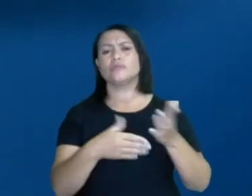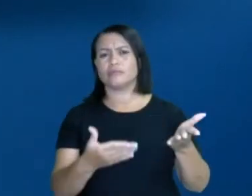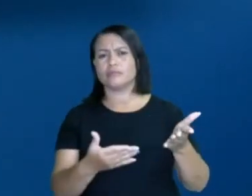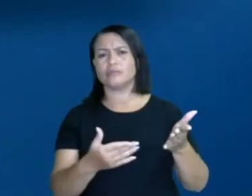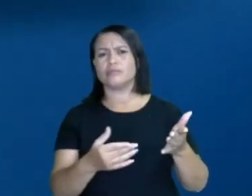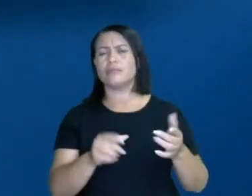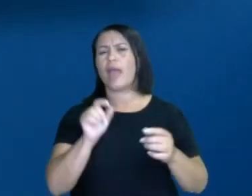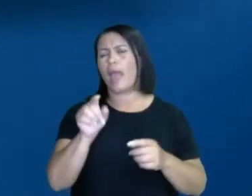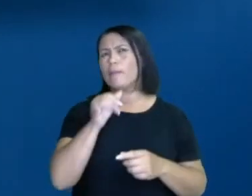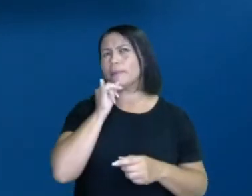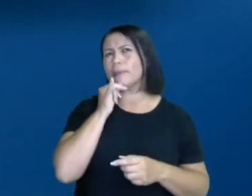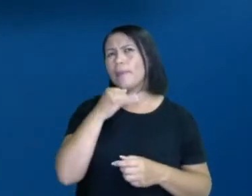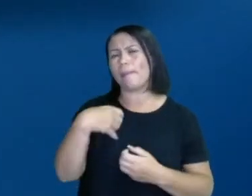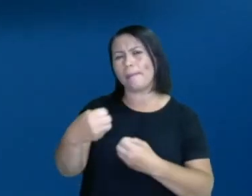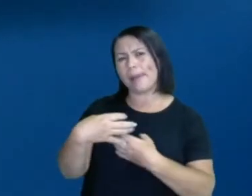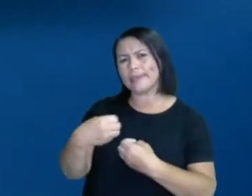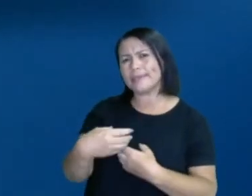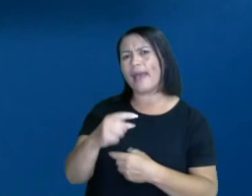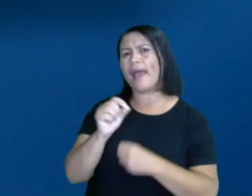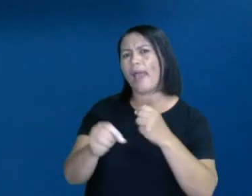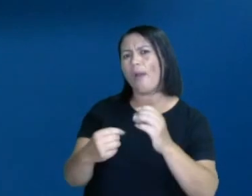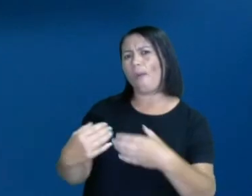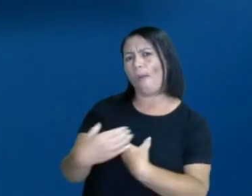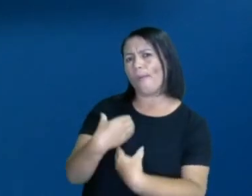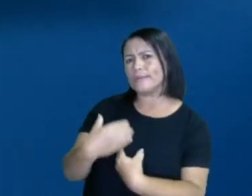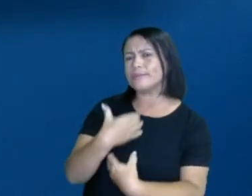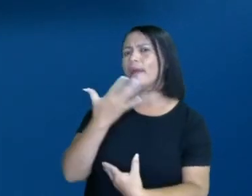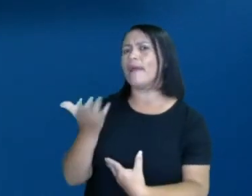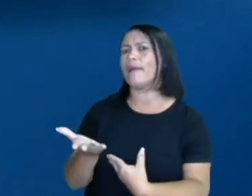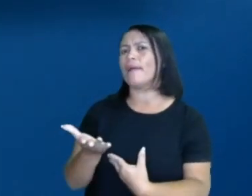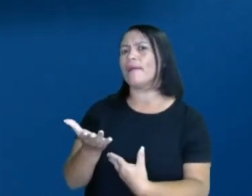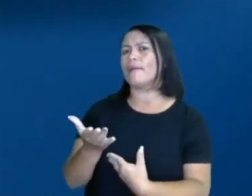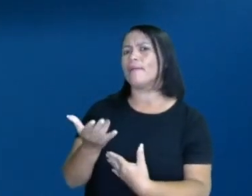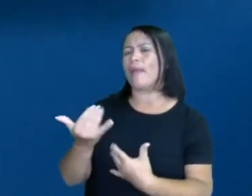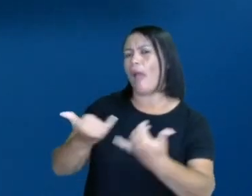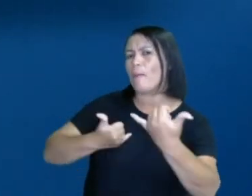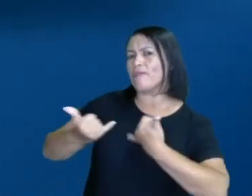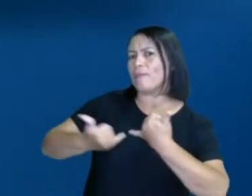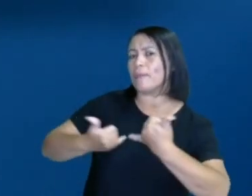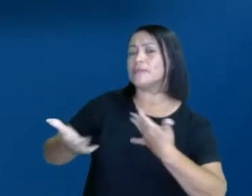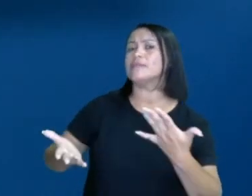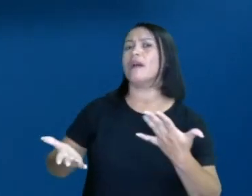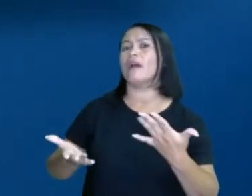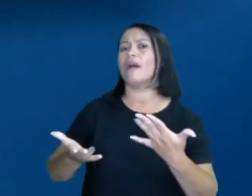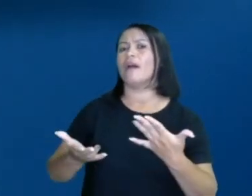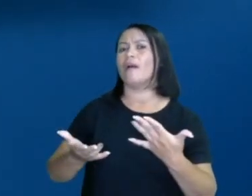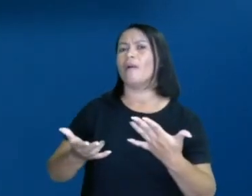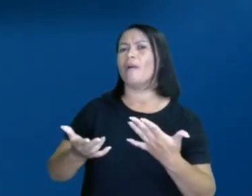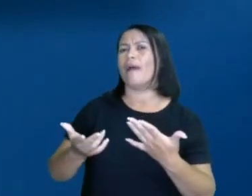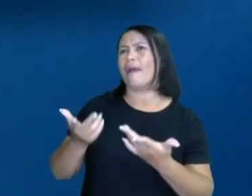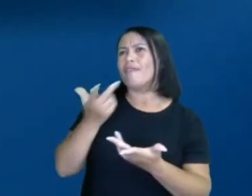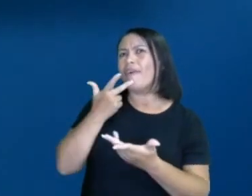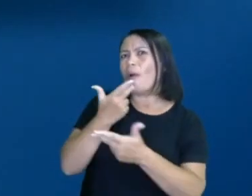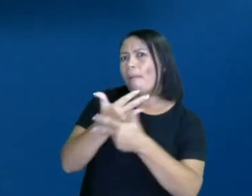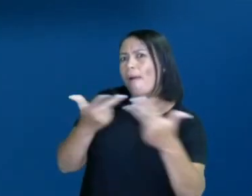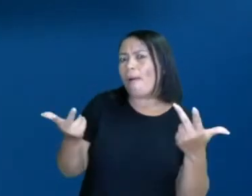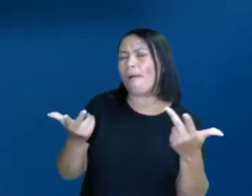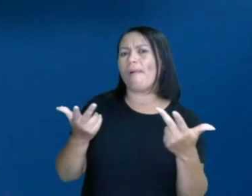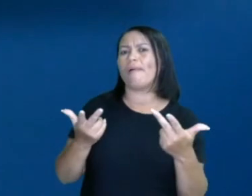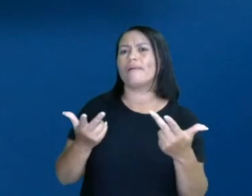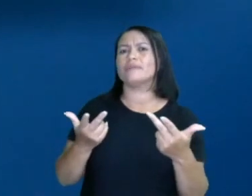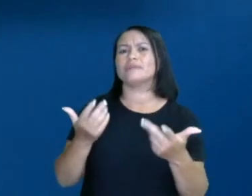É passar um ensinamento? É repassar um conselho? É repassar uma informação? É criticar? É realizar